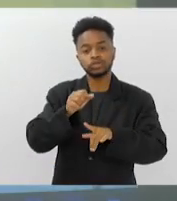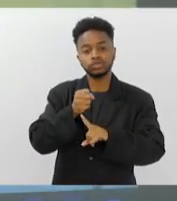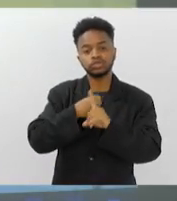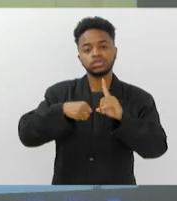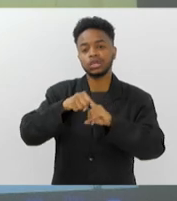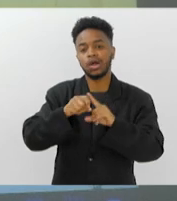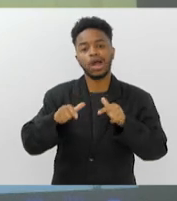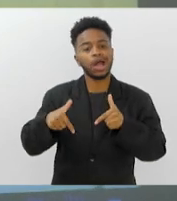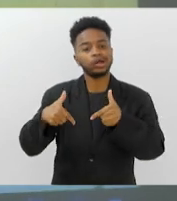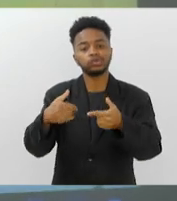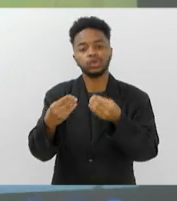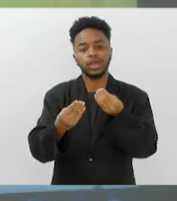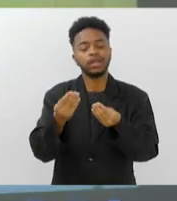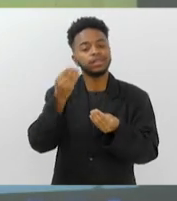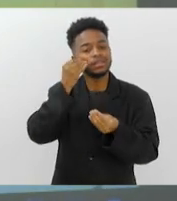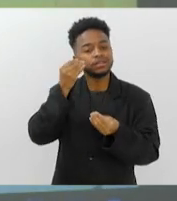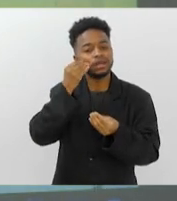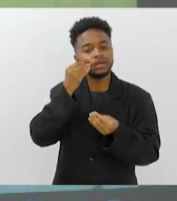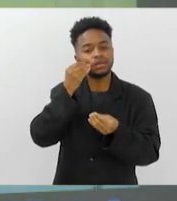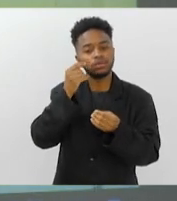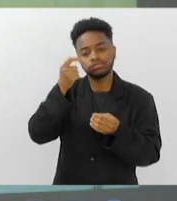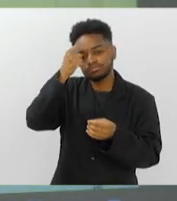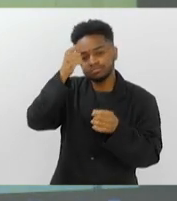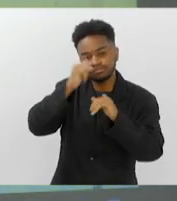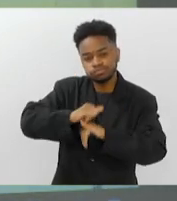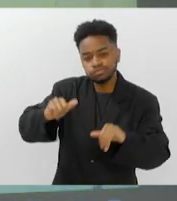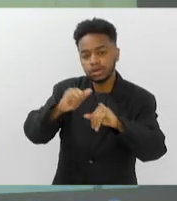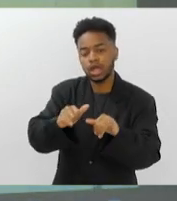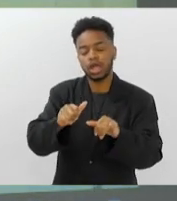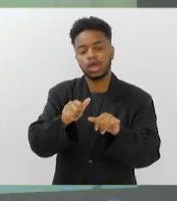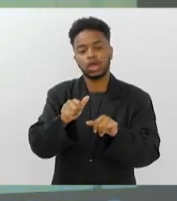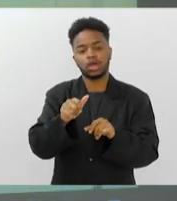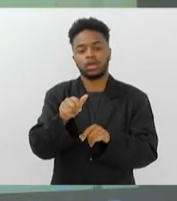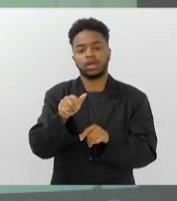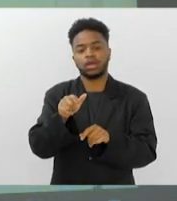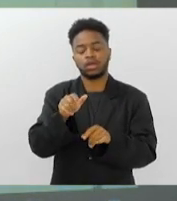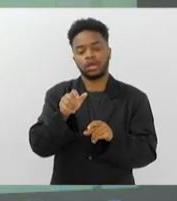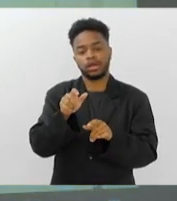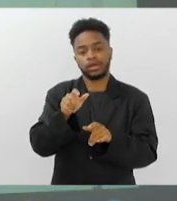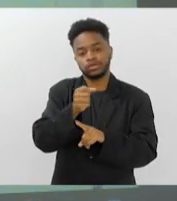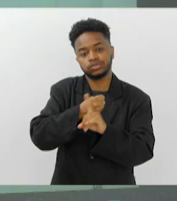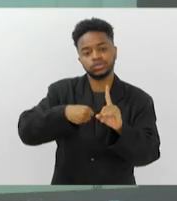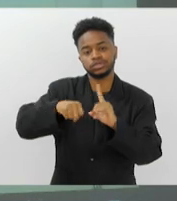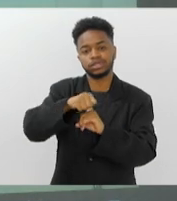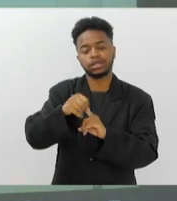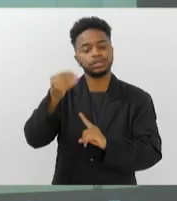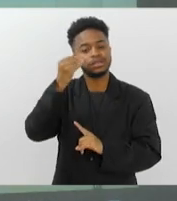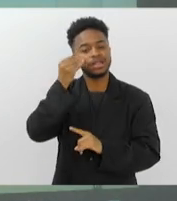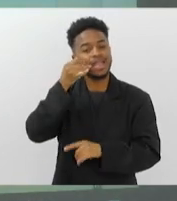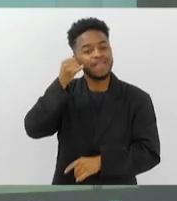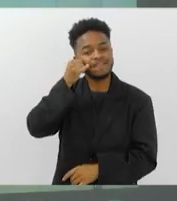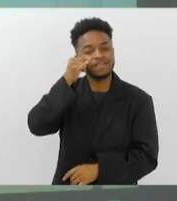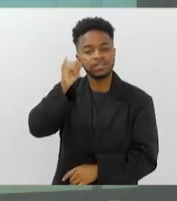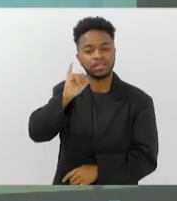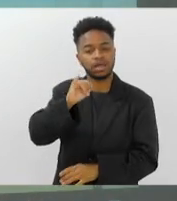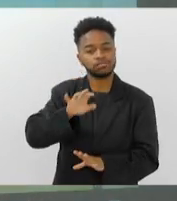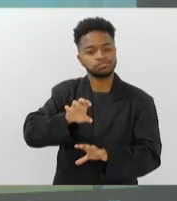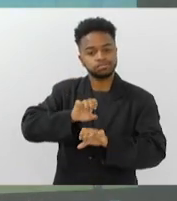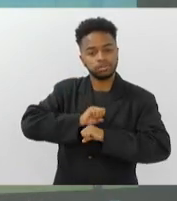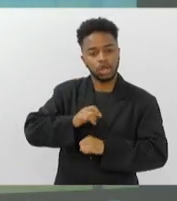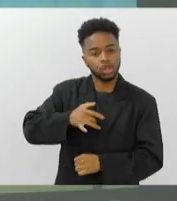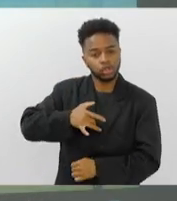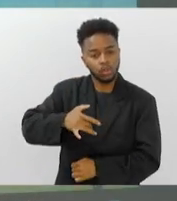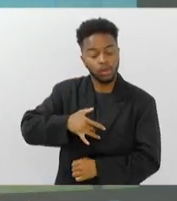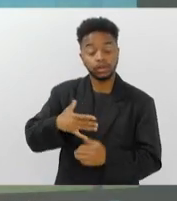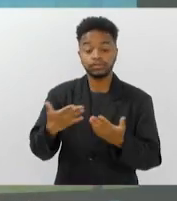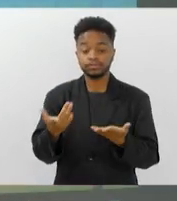sensibilizar mobilizar e capacitar a sociedade civil para efetiva participação no controle da tuberculose então a gente sabe que hoje